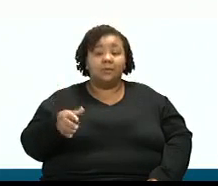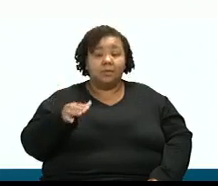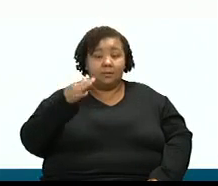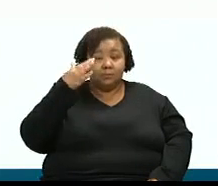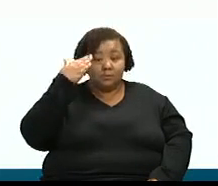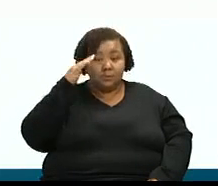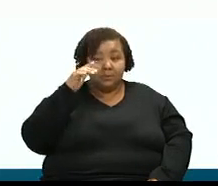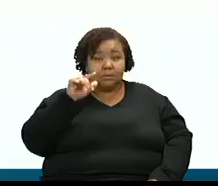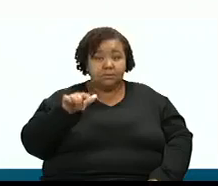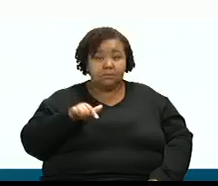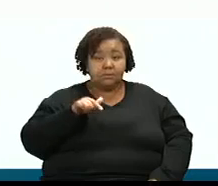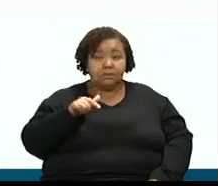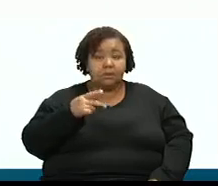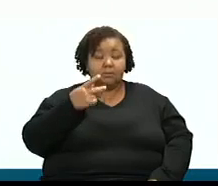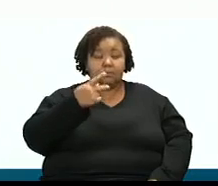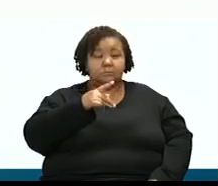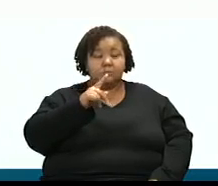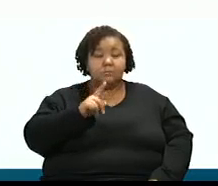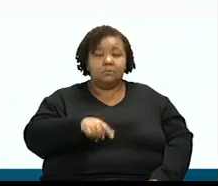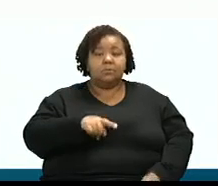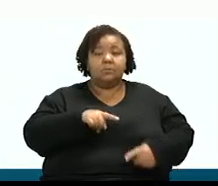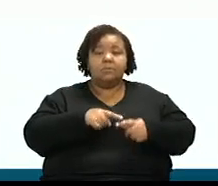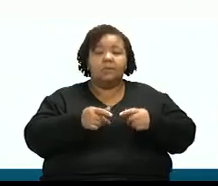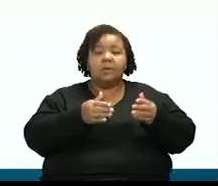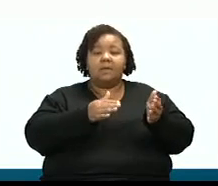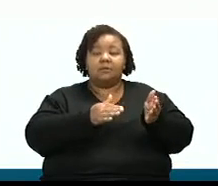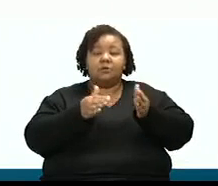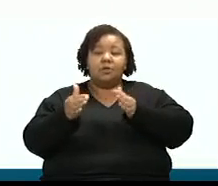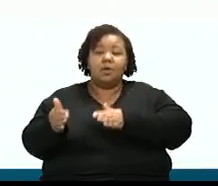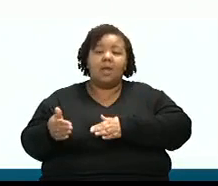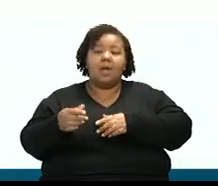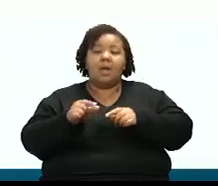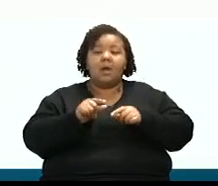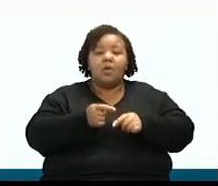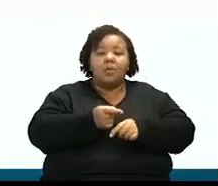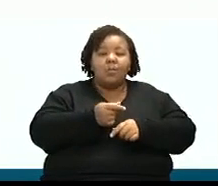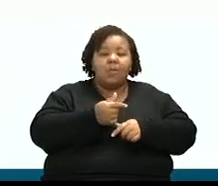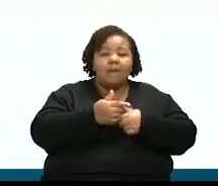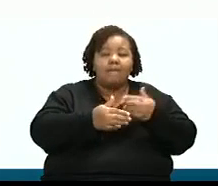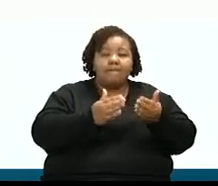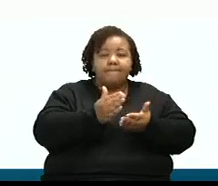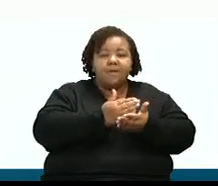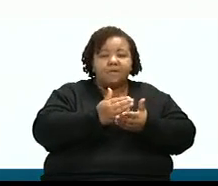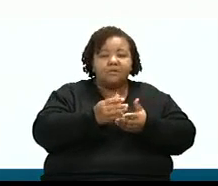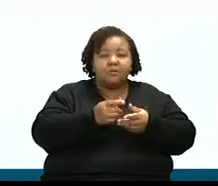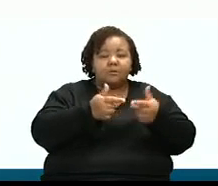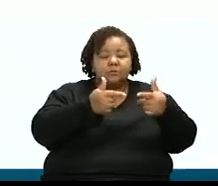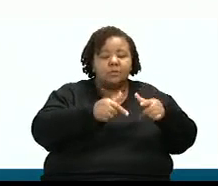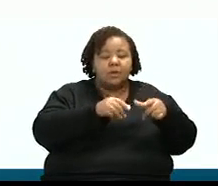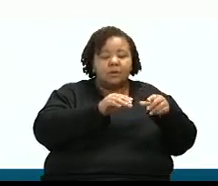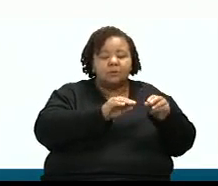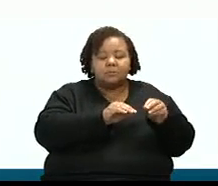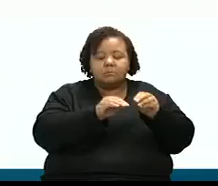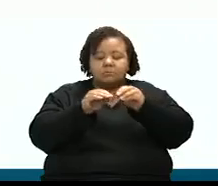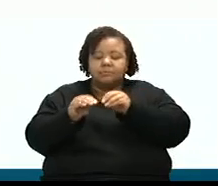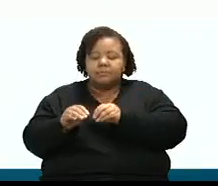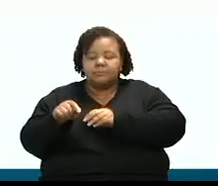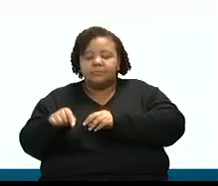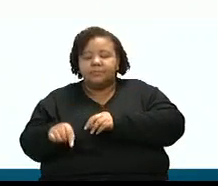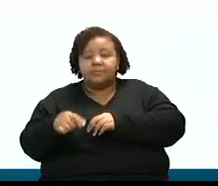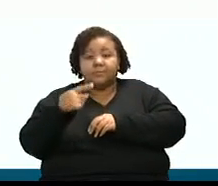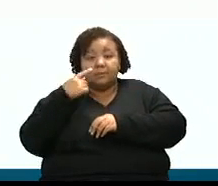esse campo para deslocar uma partícula de um ponto ao outro, ele pode ser simplificado. Se nesse caso eu consigo